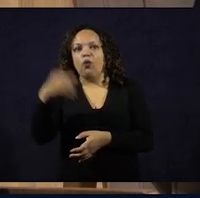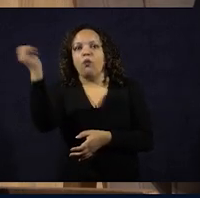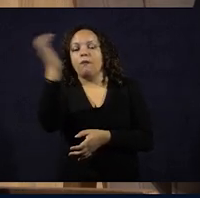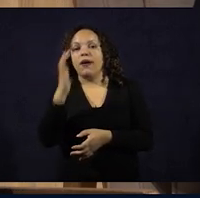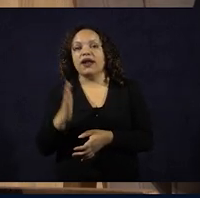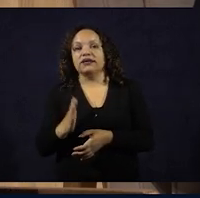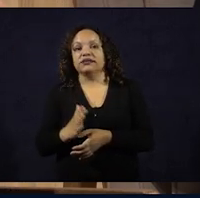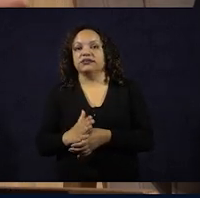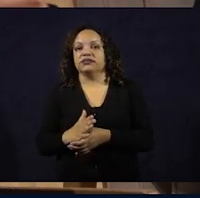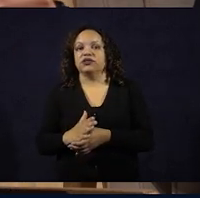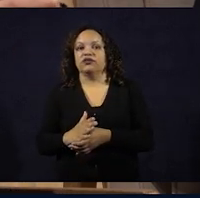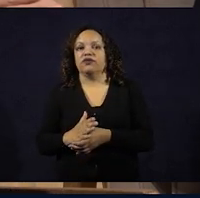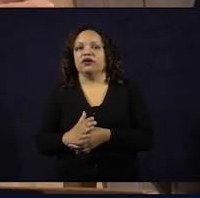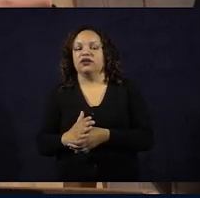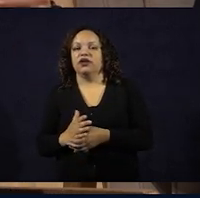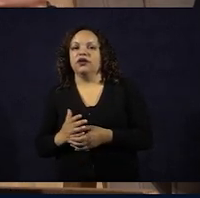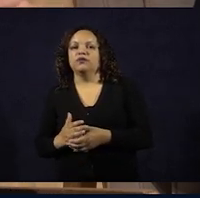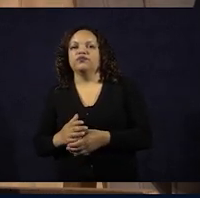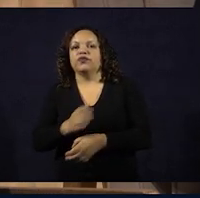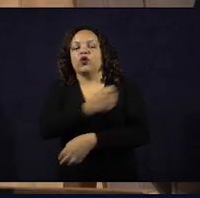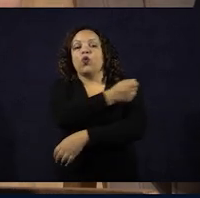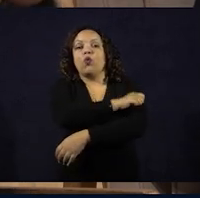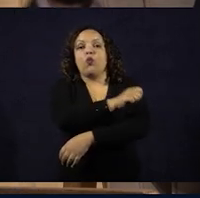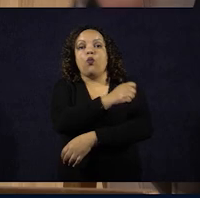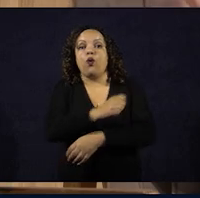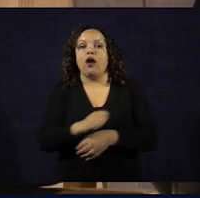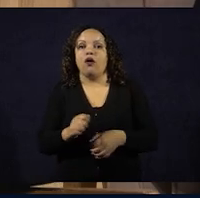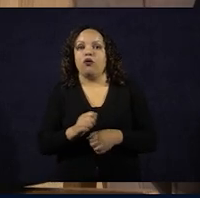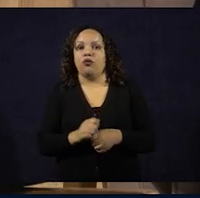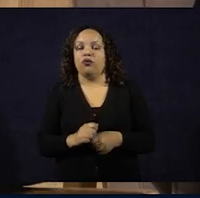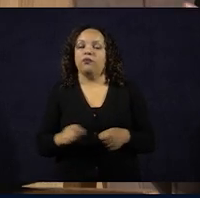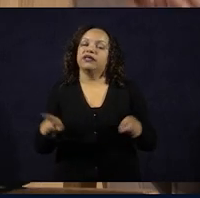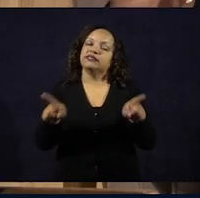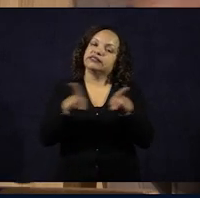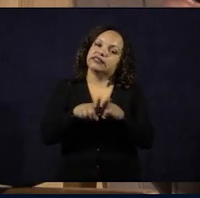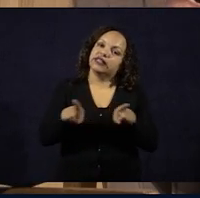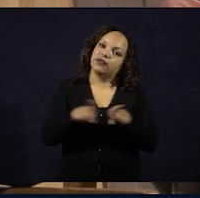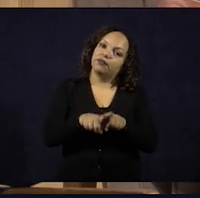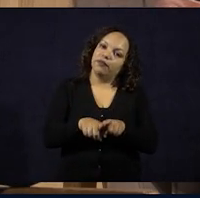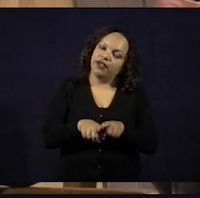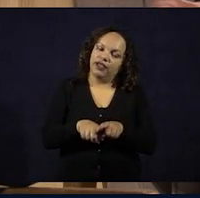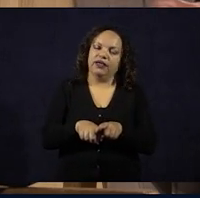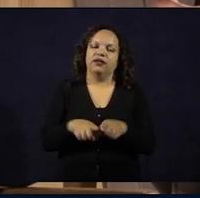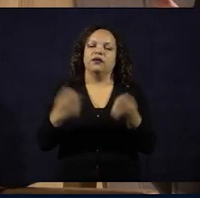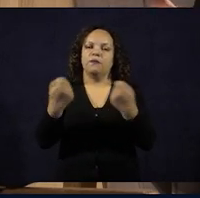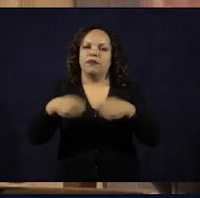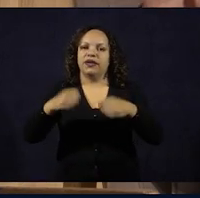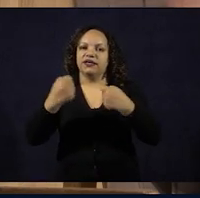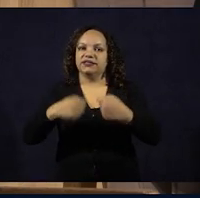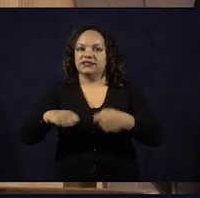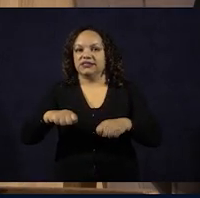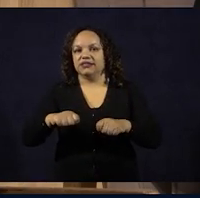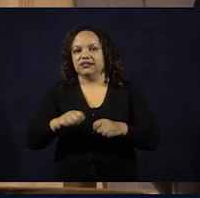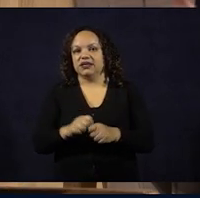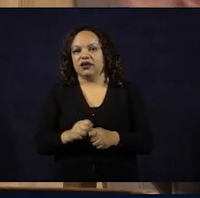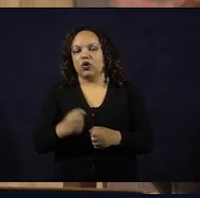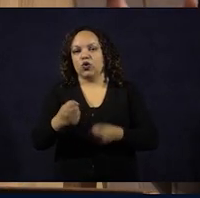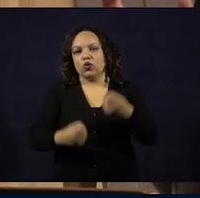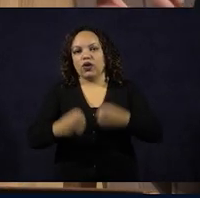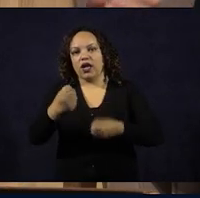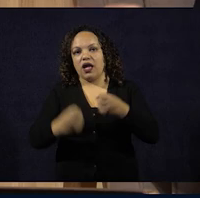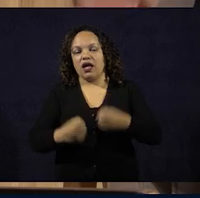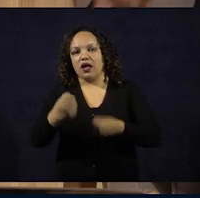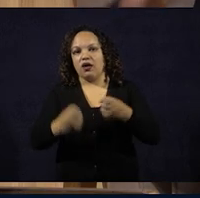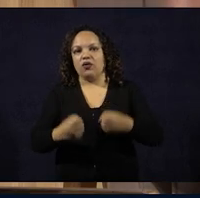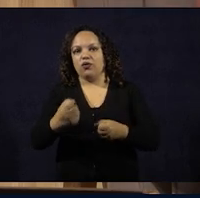ele vai ter o etanol como combustível de transição mas também vai ter porque o carro mais eficiente do futuro é o carro com